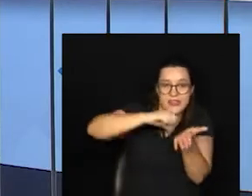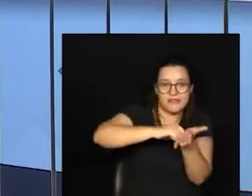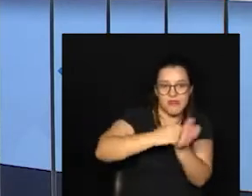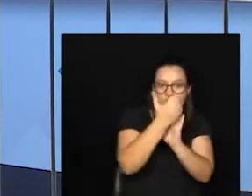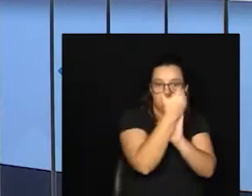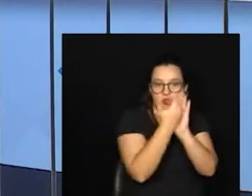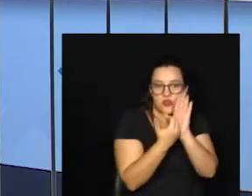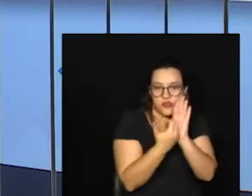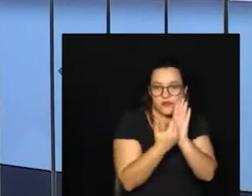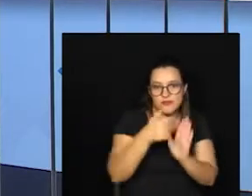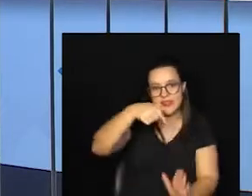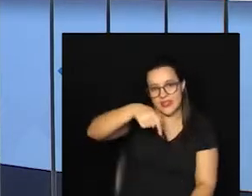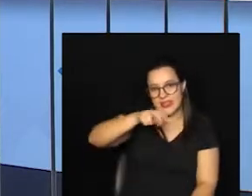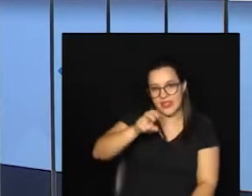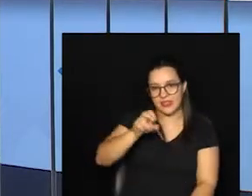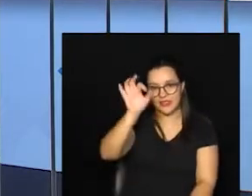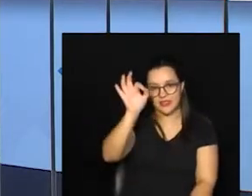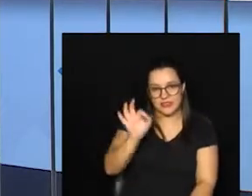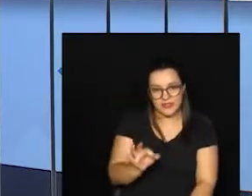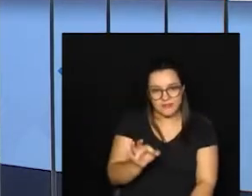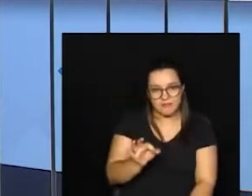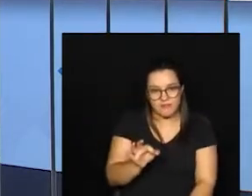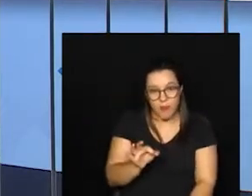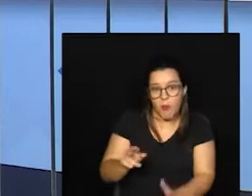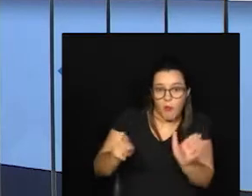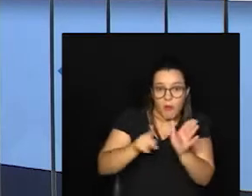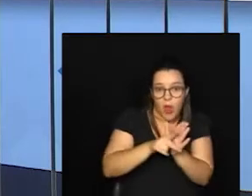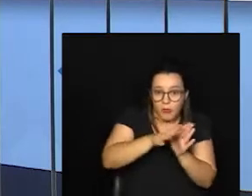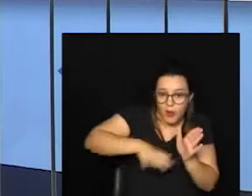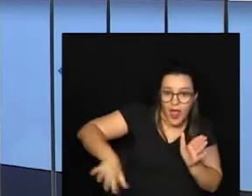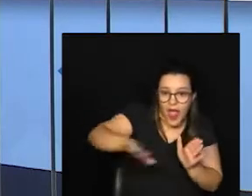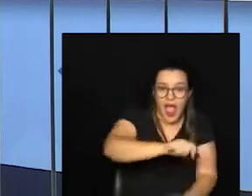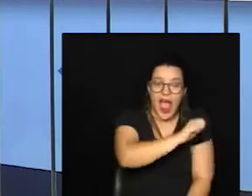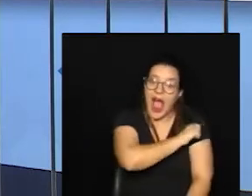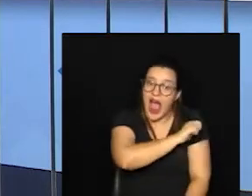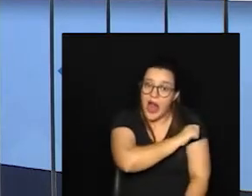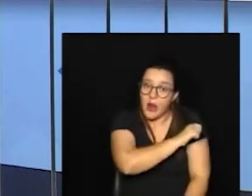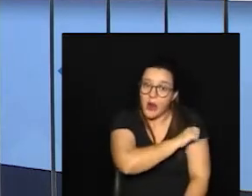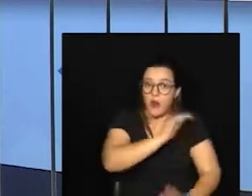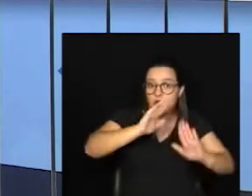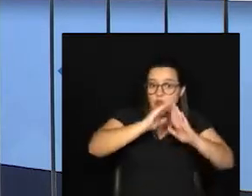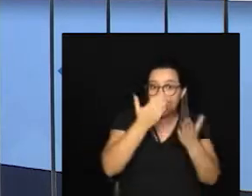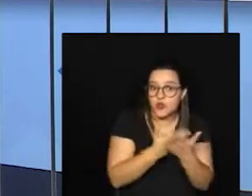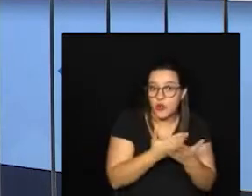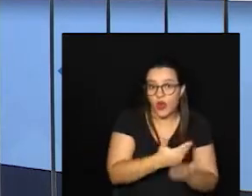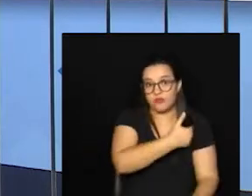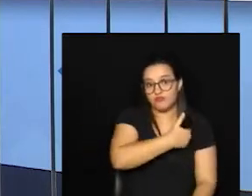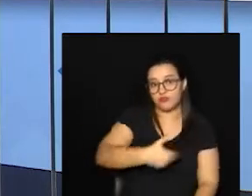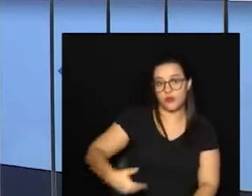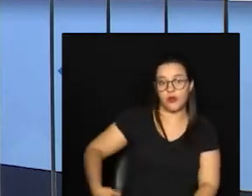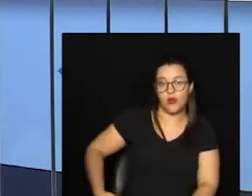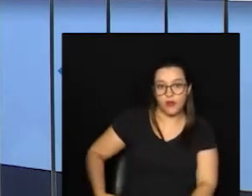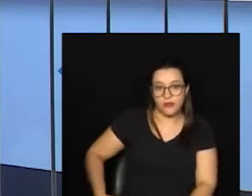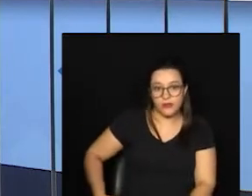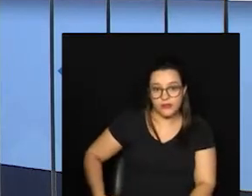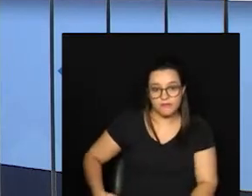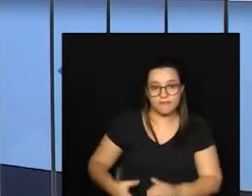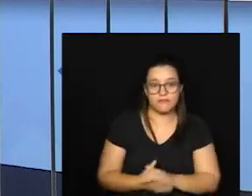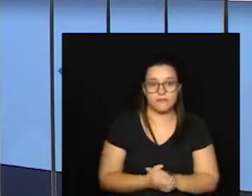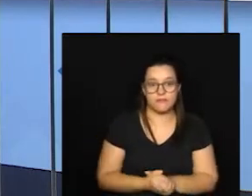de R$ 170,00. Para os alunos vindos das escolas públicas. Então é só entrar lá no